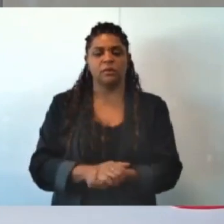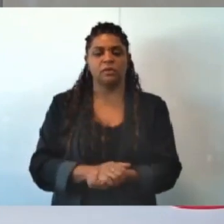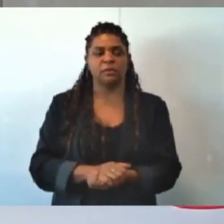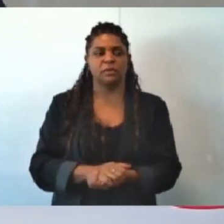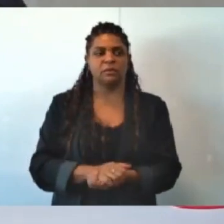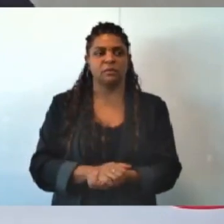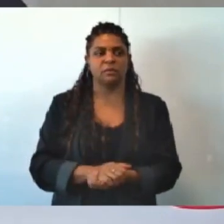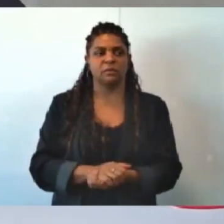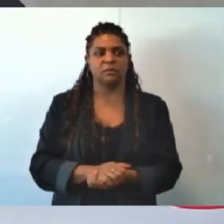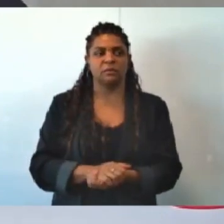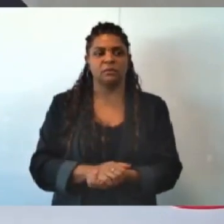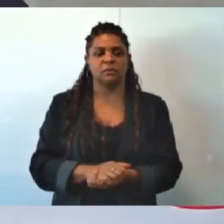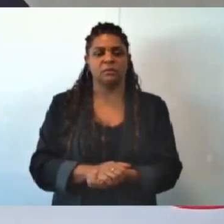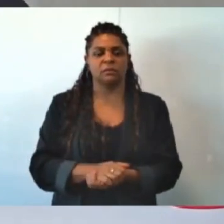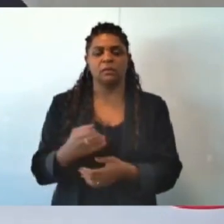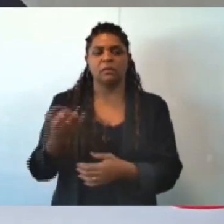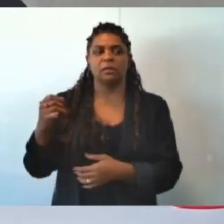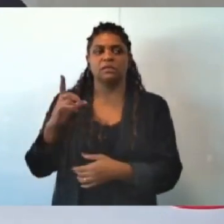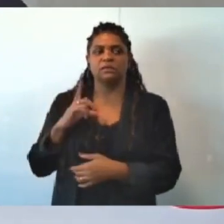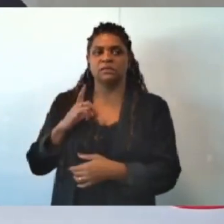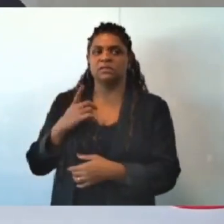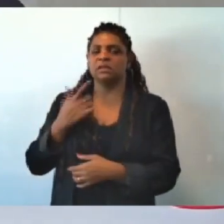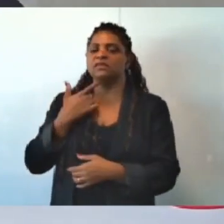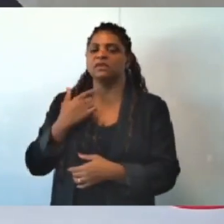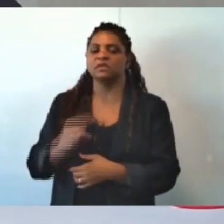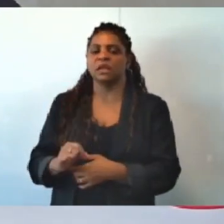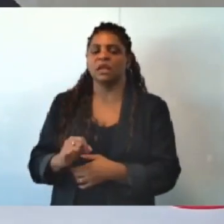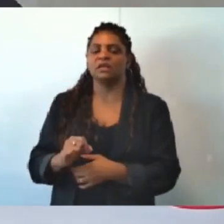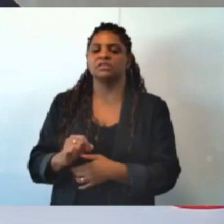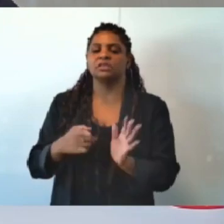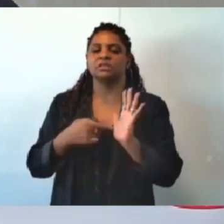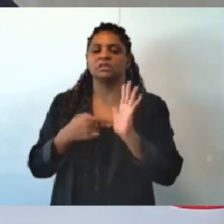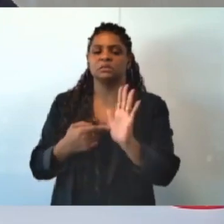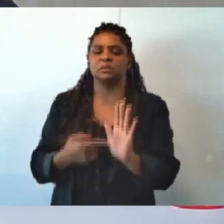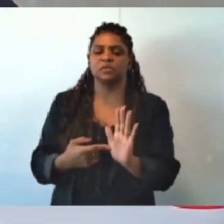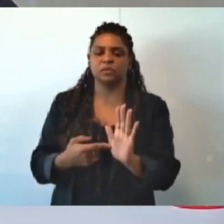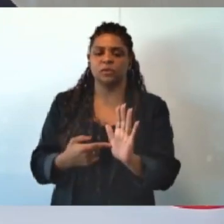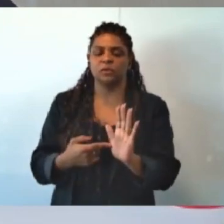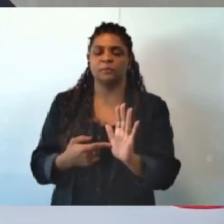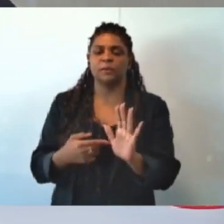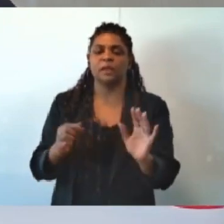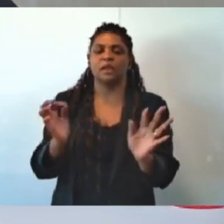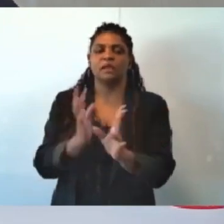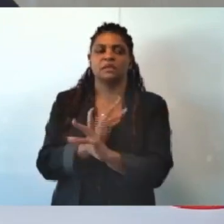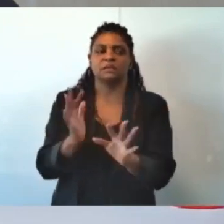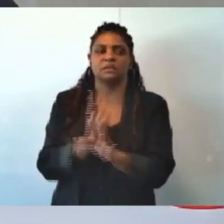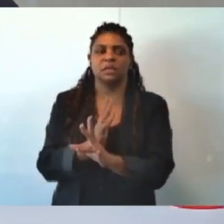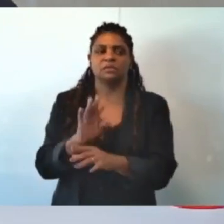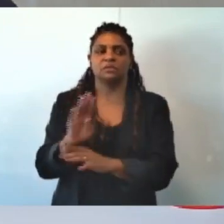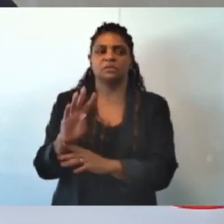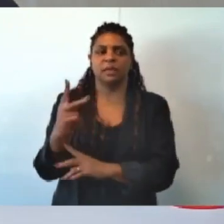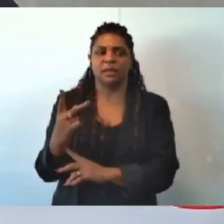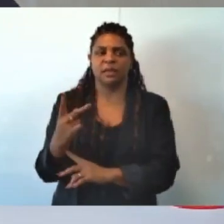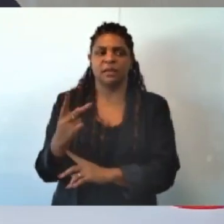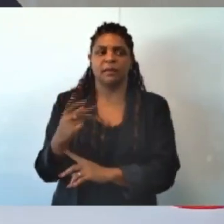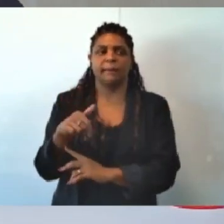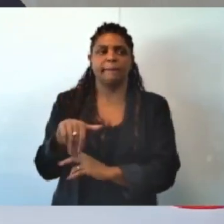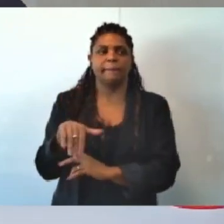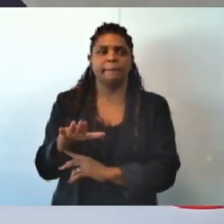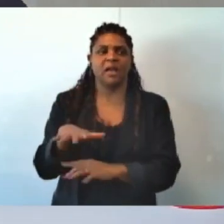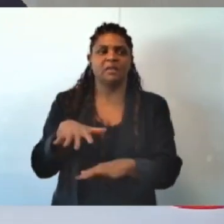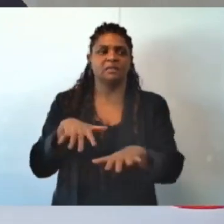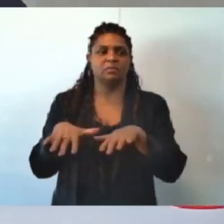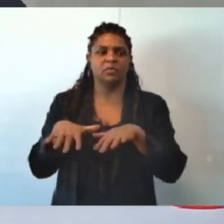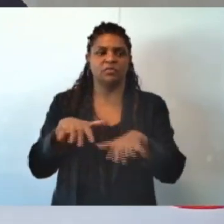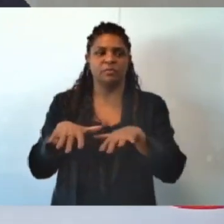se você tem a pretensão de trazer, fazer com que o centro da cidade seja um centro mais movimentado com